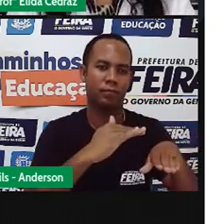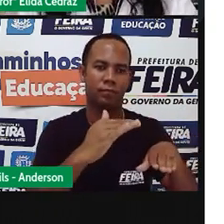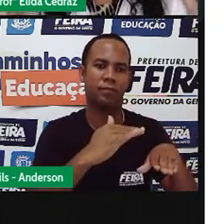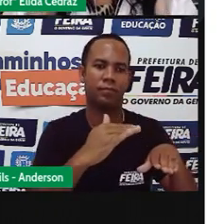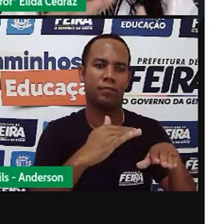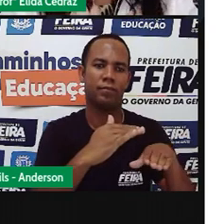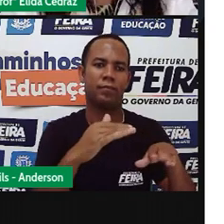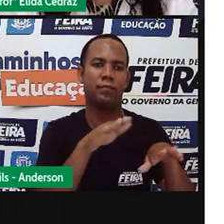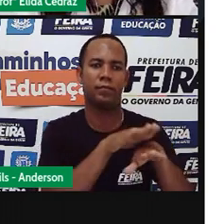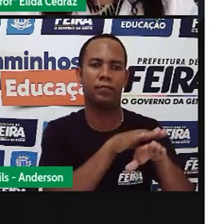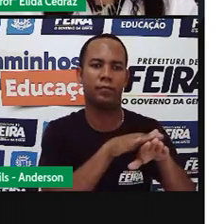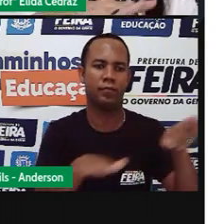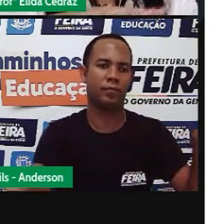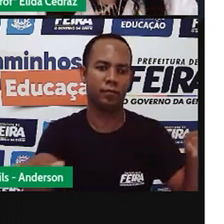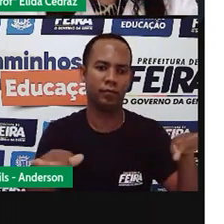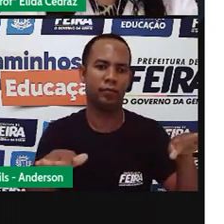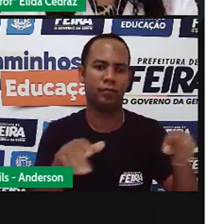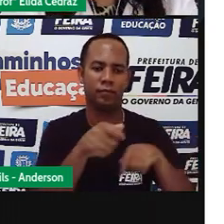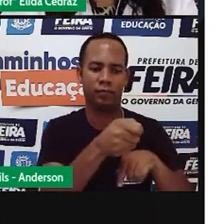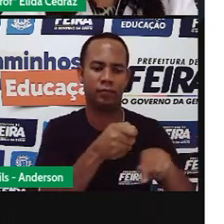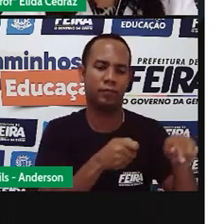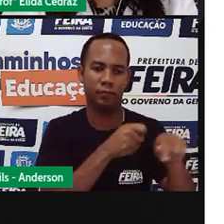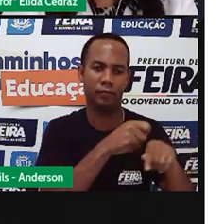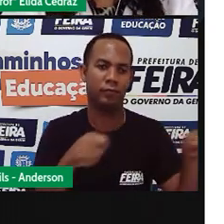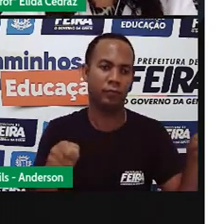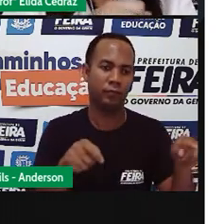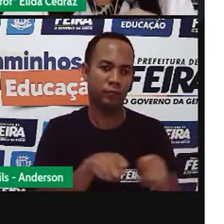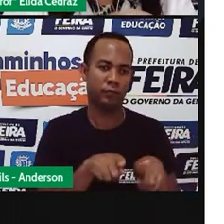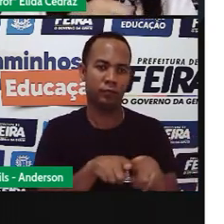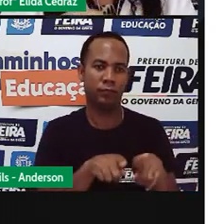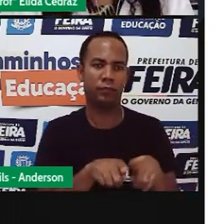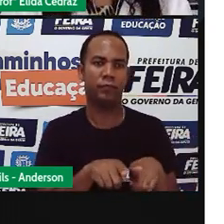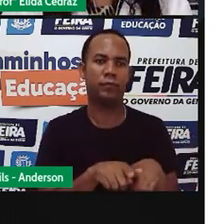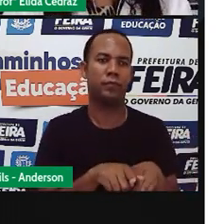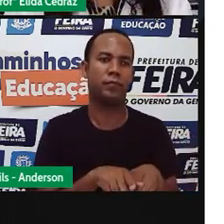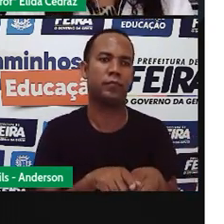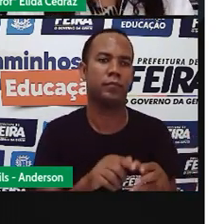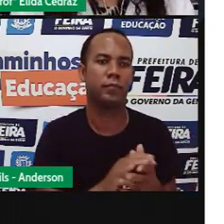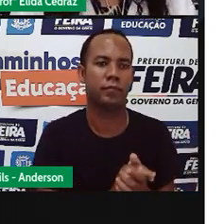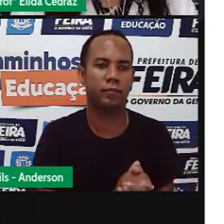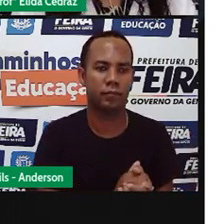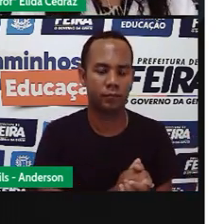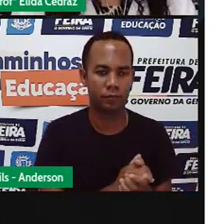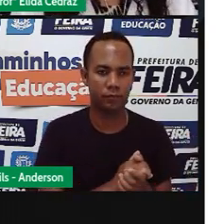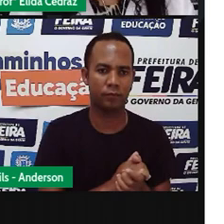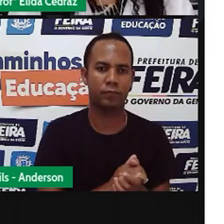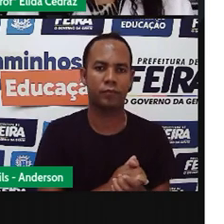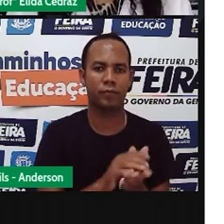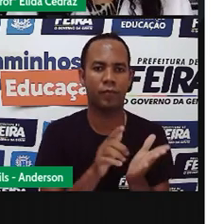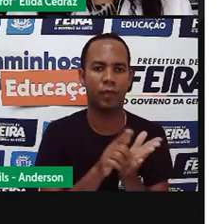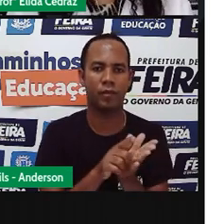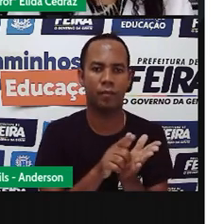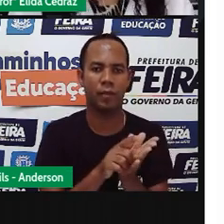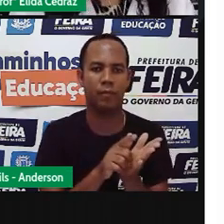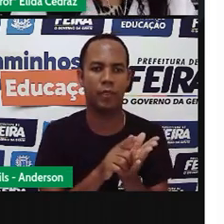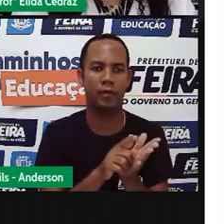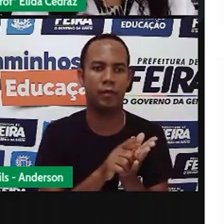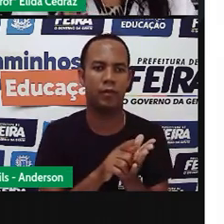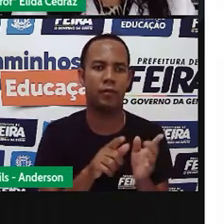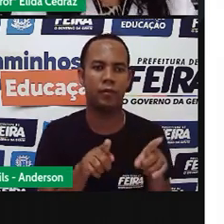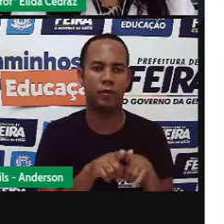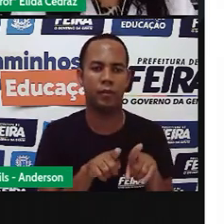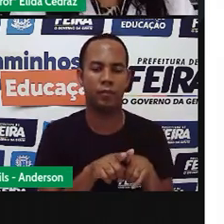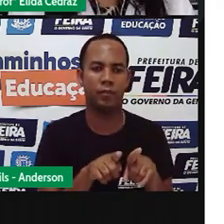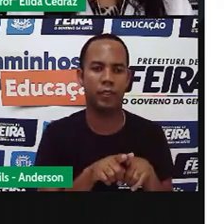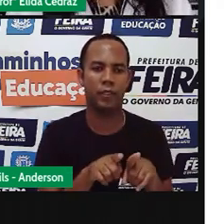Ainda tem as abas que permite que a gente possa fechar e lacrar. E o papelão impede